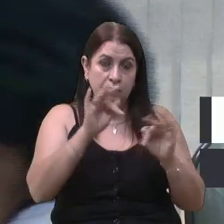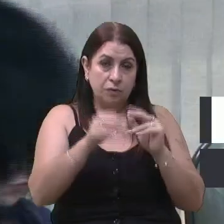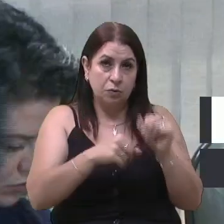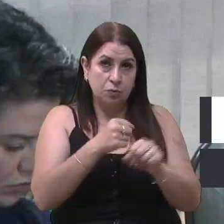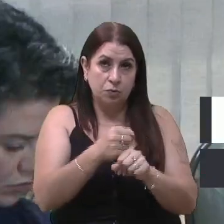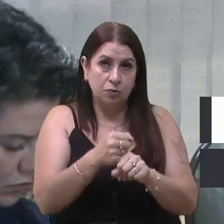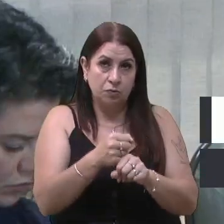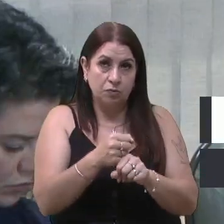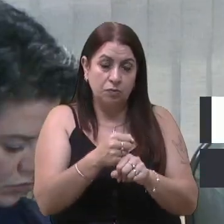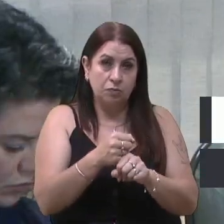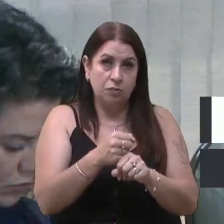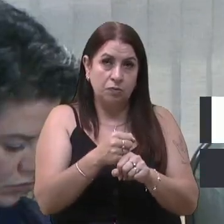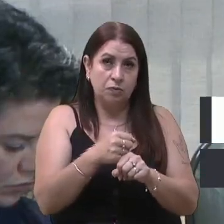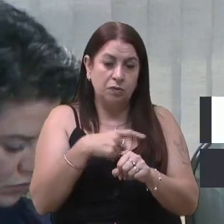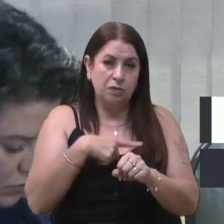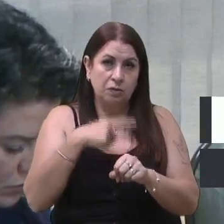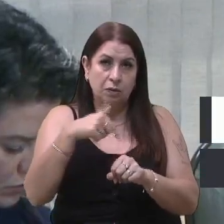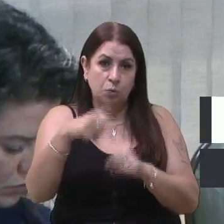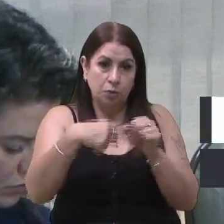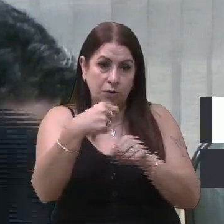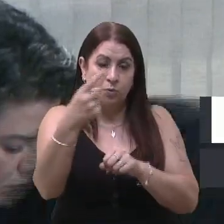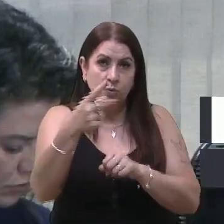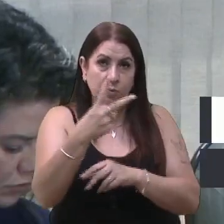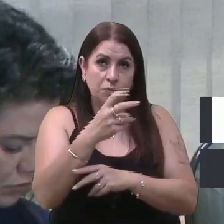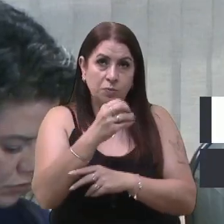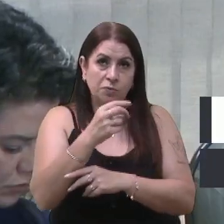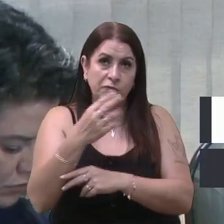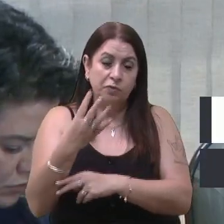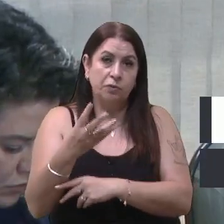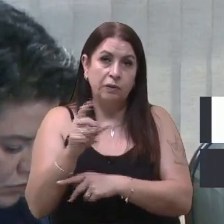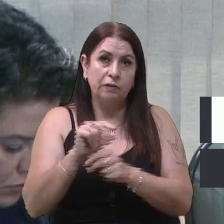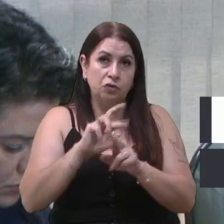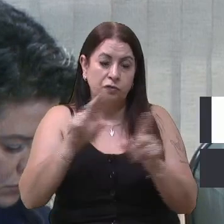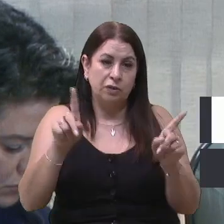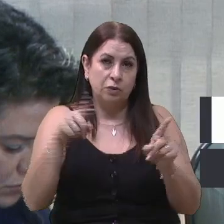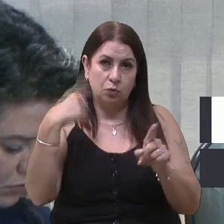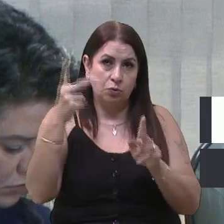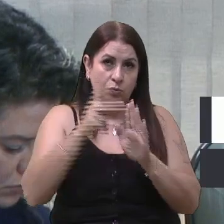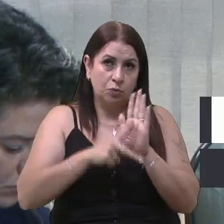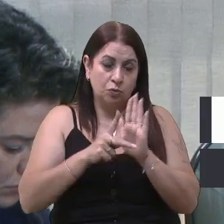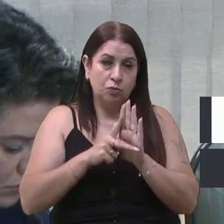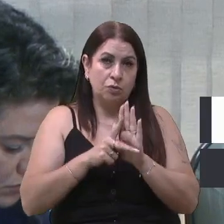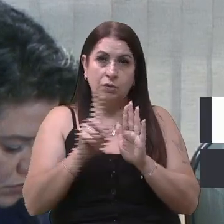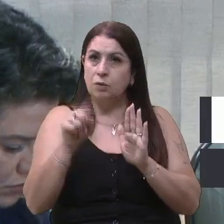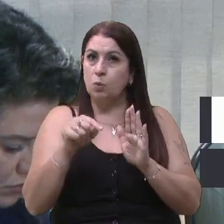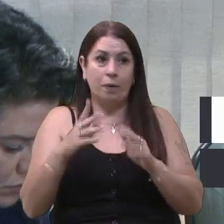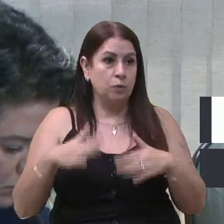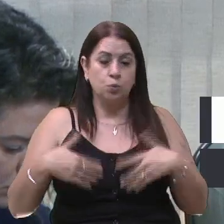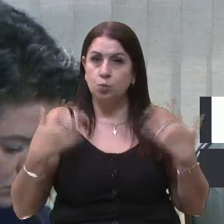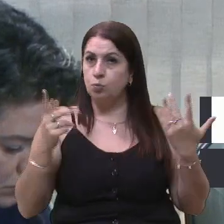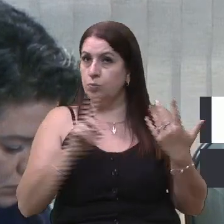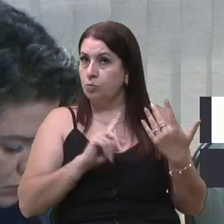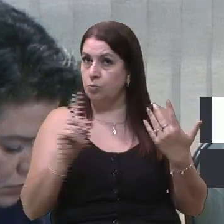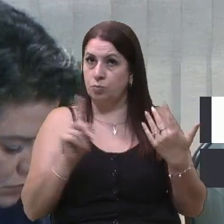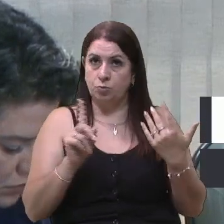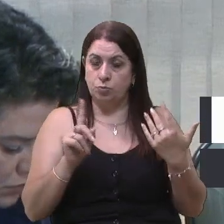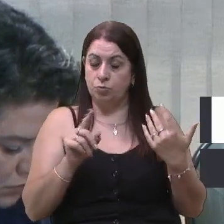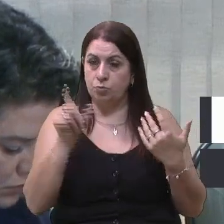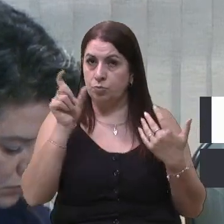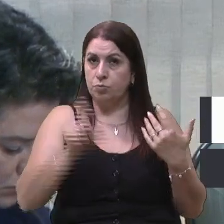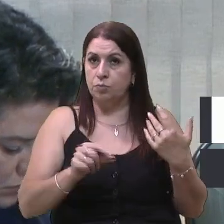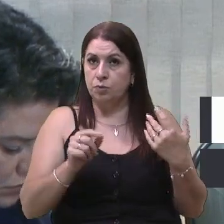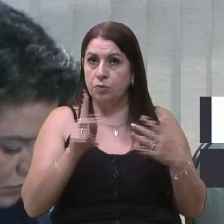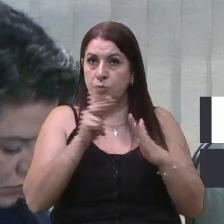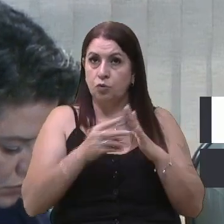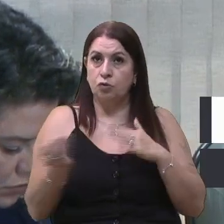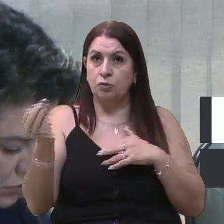para ter vigência no ano seguinte, e isso a gente fez com diversos outros projetos, então não é surpresa para ninguém que o projeto